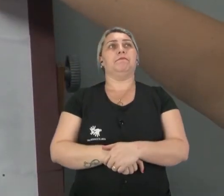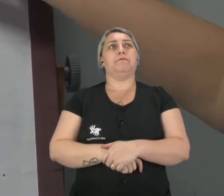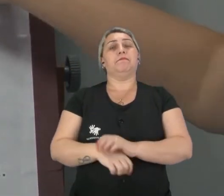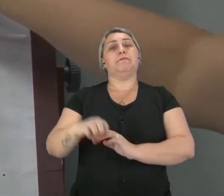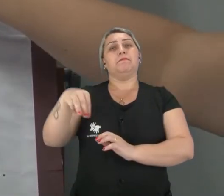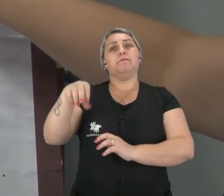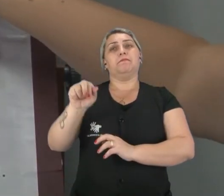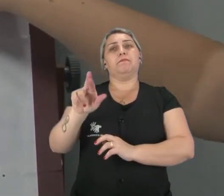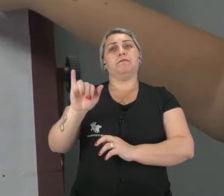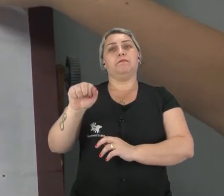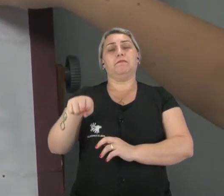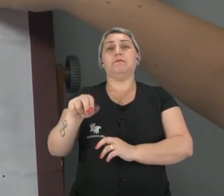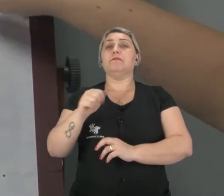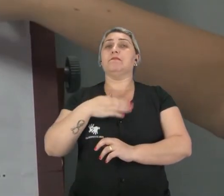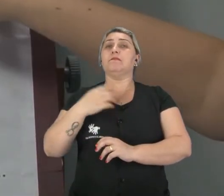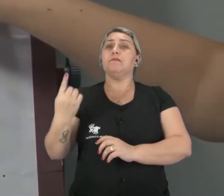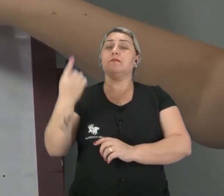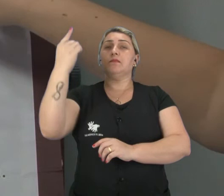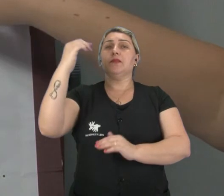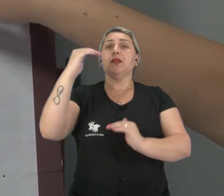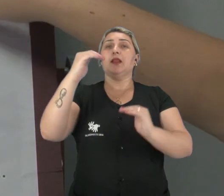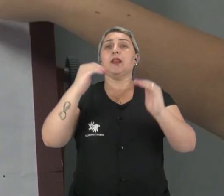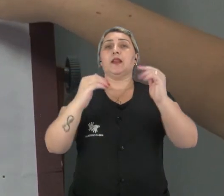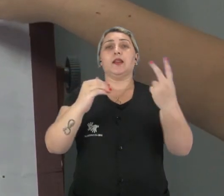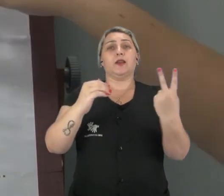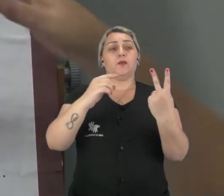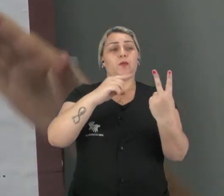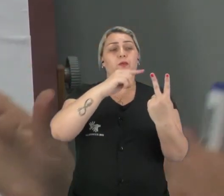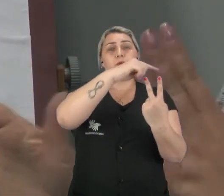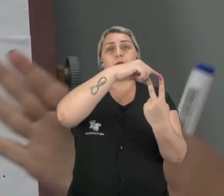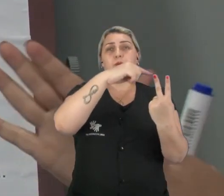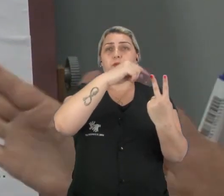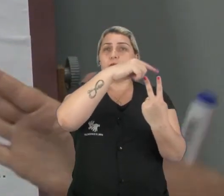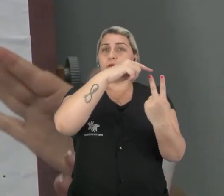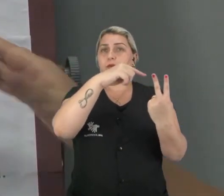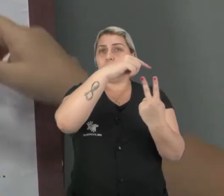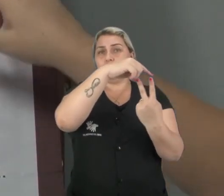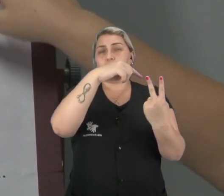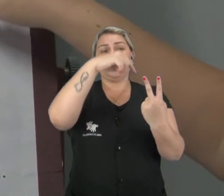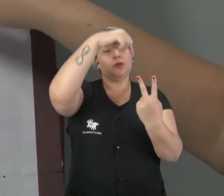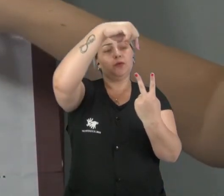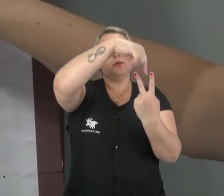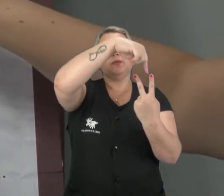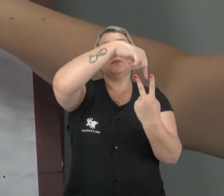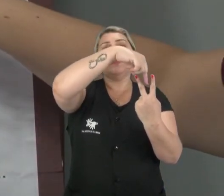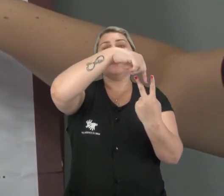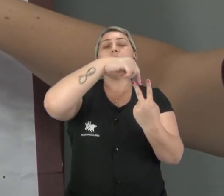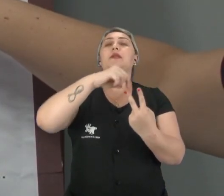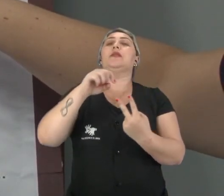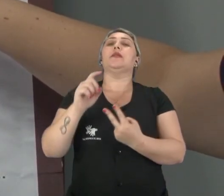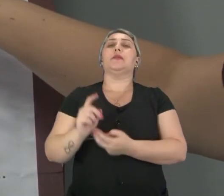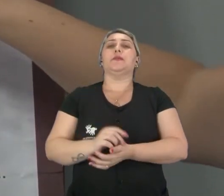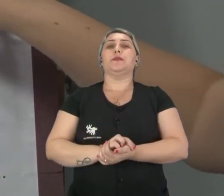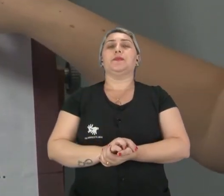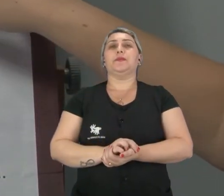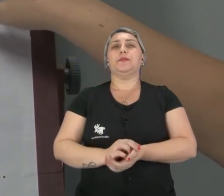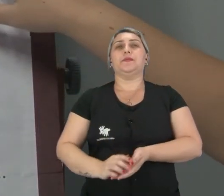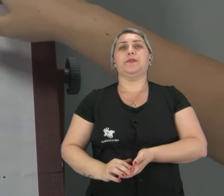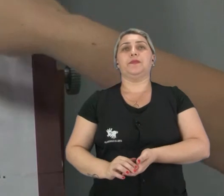sou Mariana, a minha altura está entre a altura de Maria, está entre as duas, né? E a de